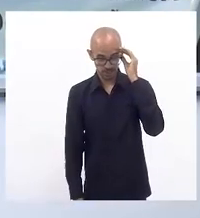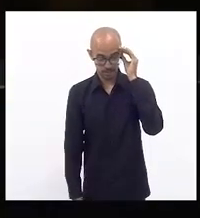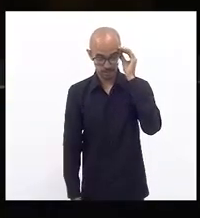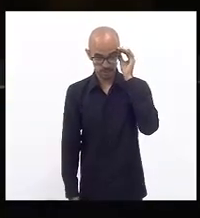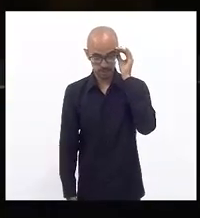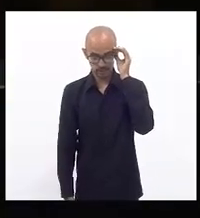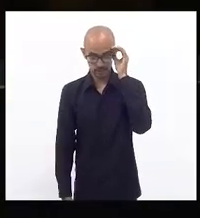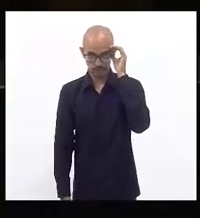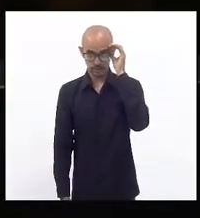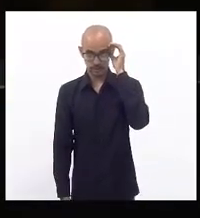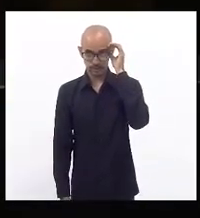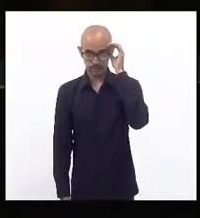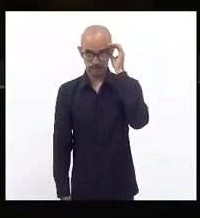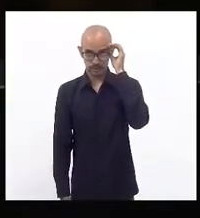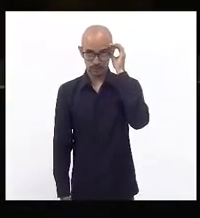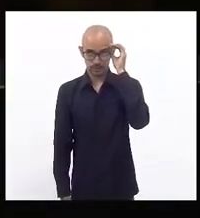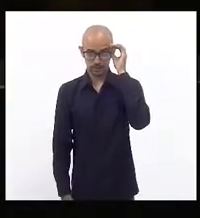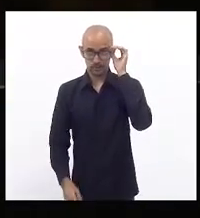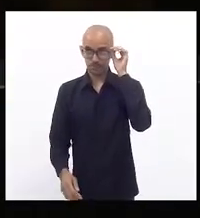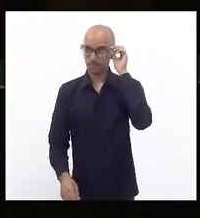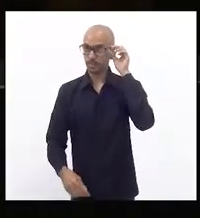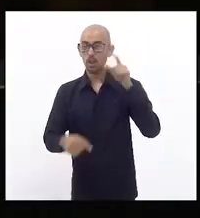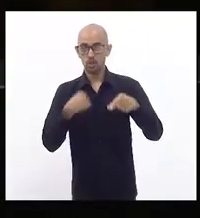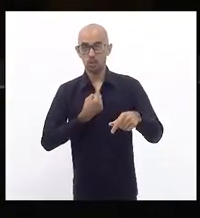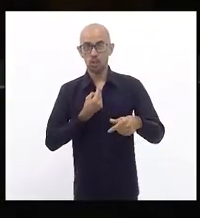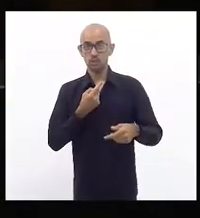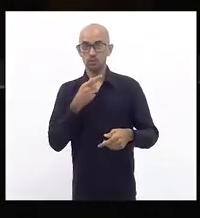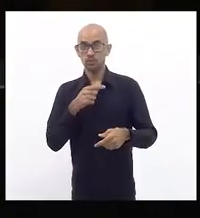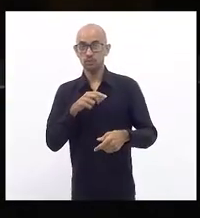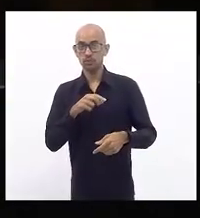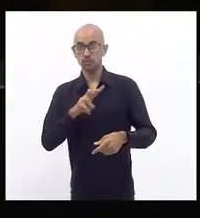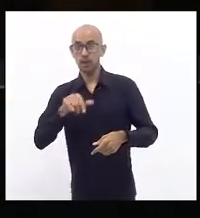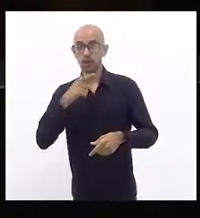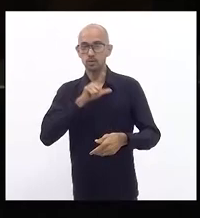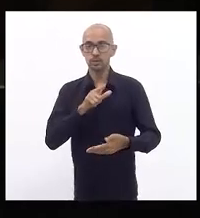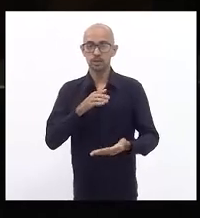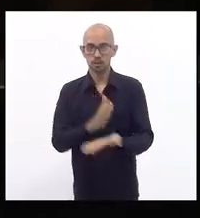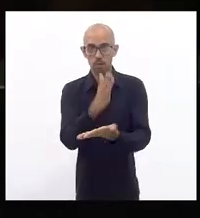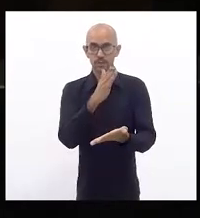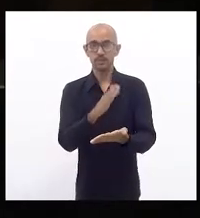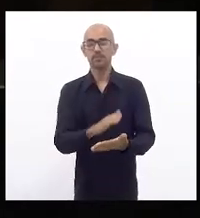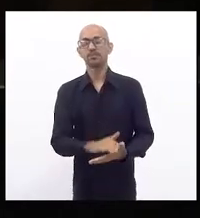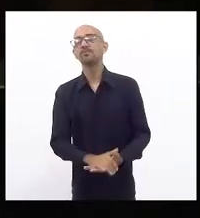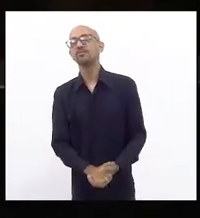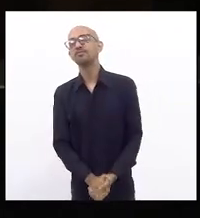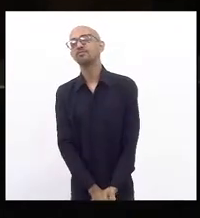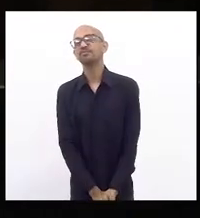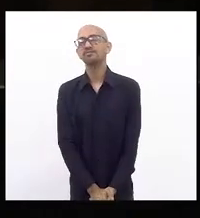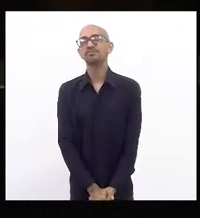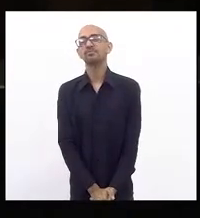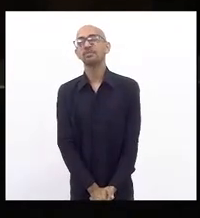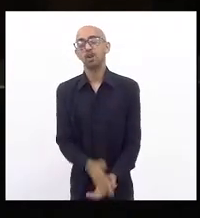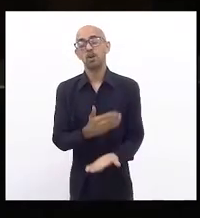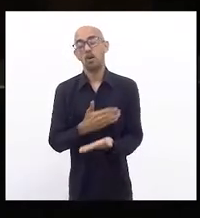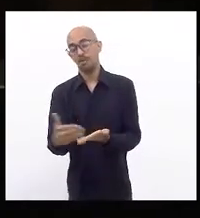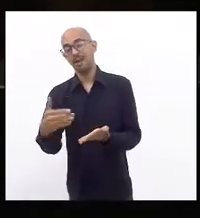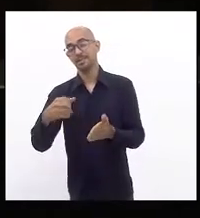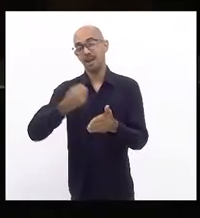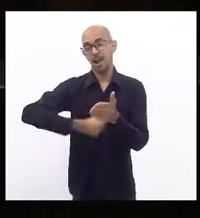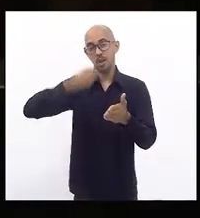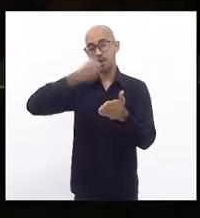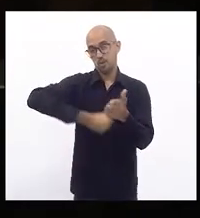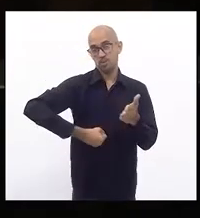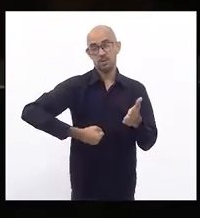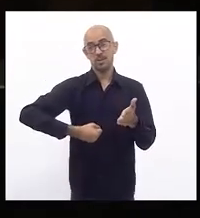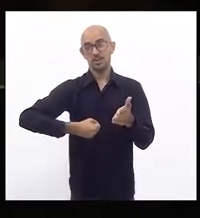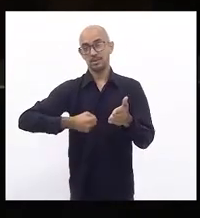Vamos conseguir. Nós vamos conseguir a aprovação. E começa a luta daquilo